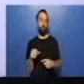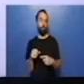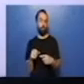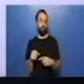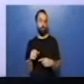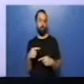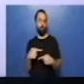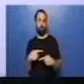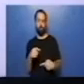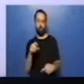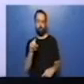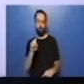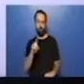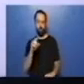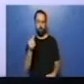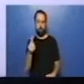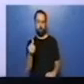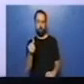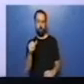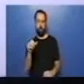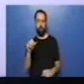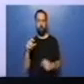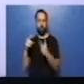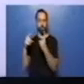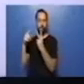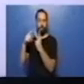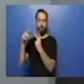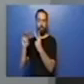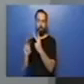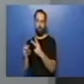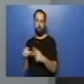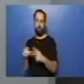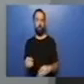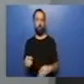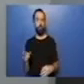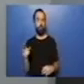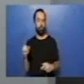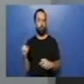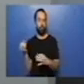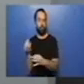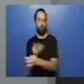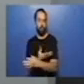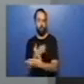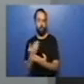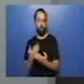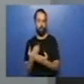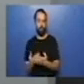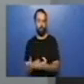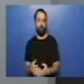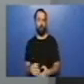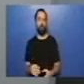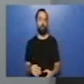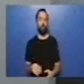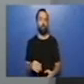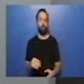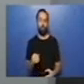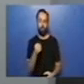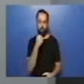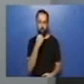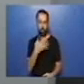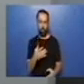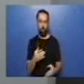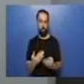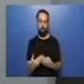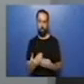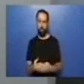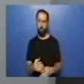Então, a aula de hoje vai até aqui. Muito obrigado. Bons estudos. Não esqueçam de fazer as tarefas. Mandar no particular do